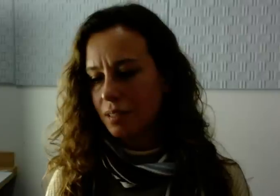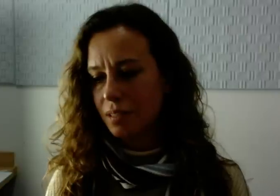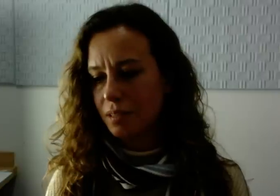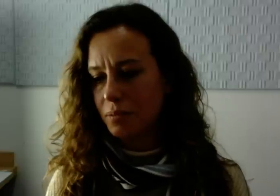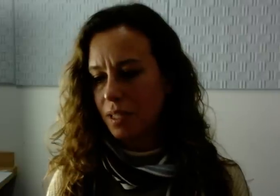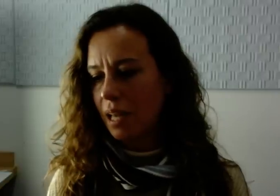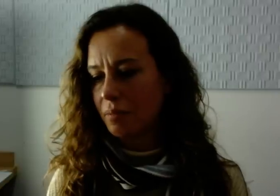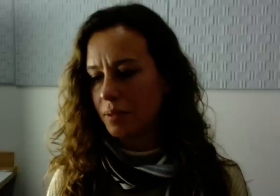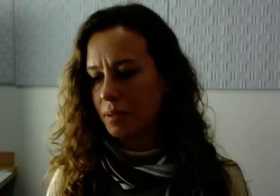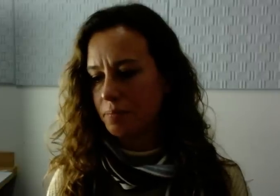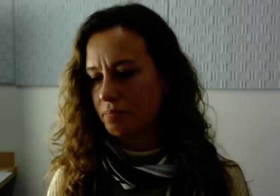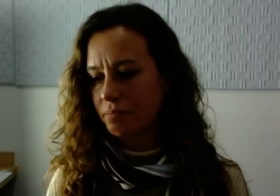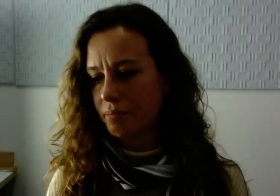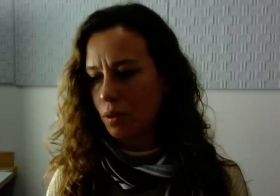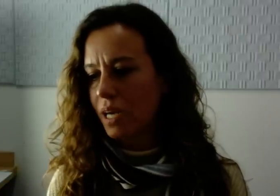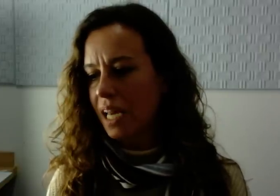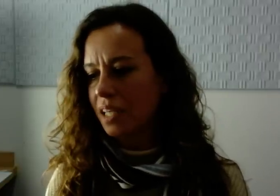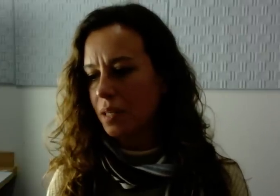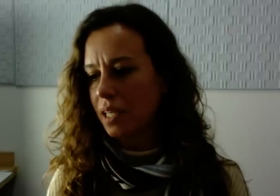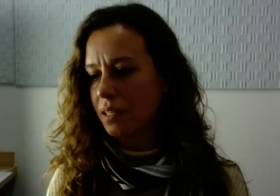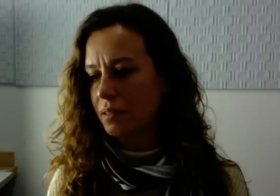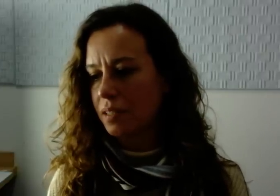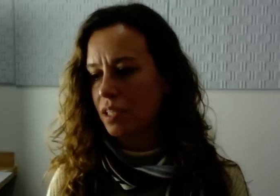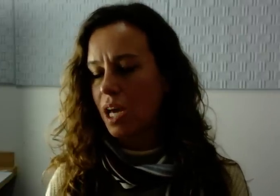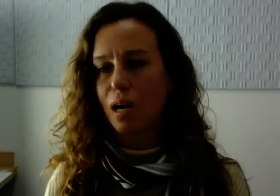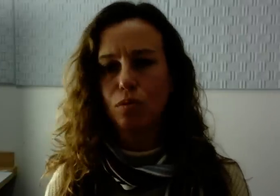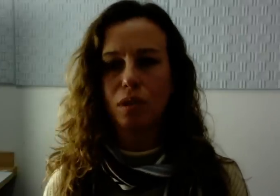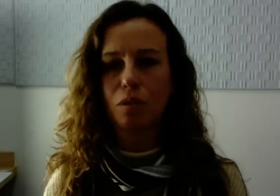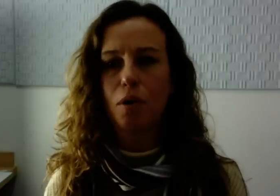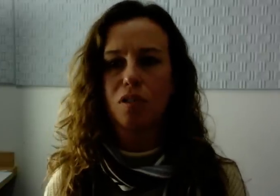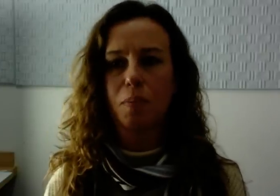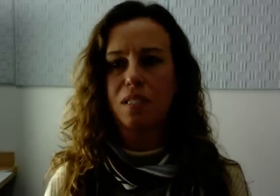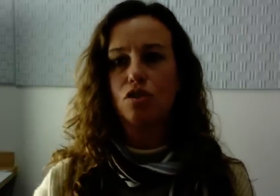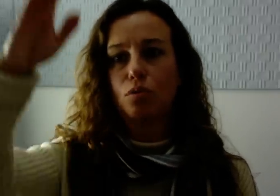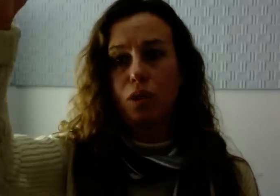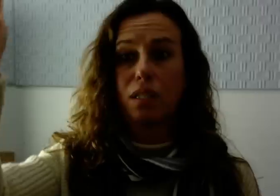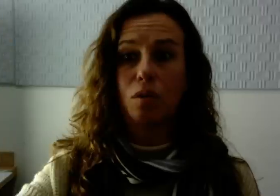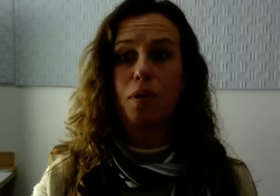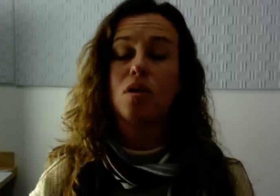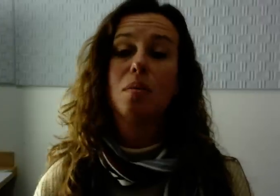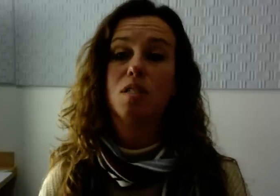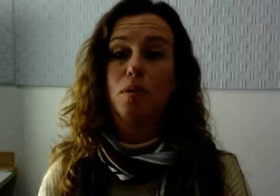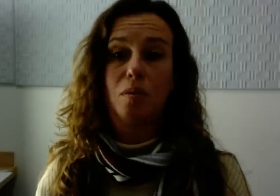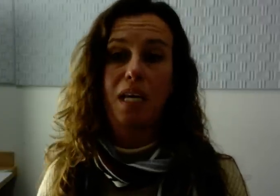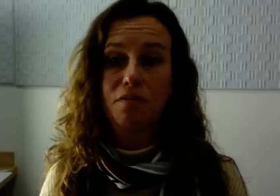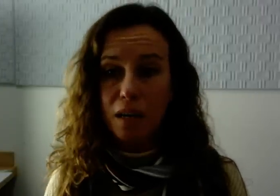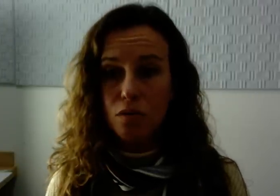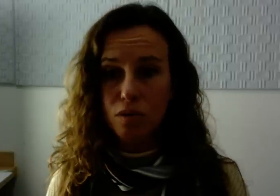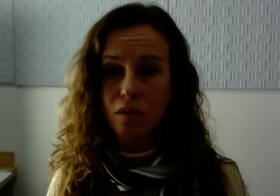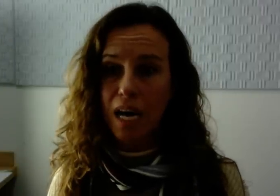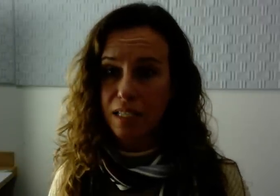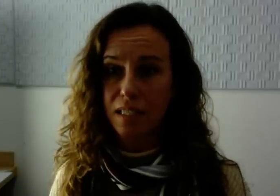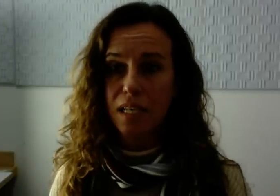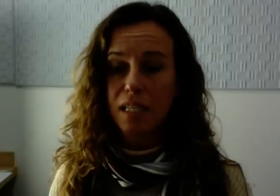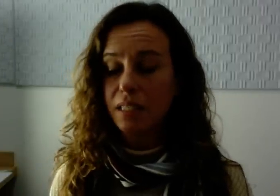eh sei lá lugar que que que seja alto não não posso que precise de altura Não não posso mas eu posso trabalhar em vários